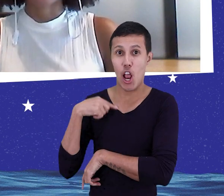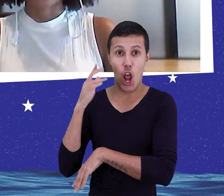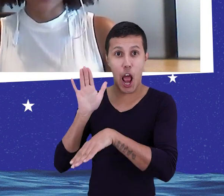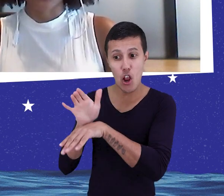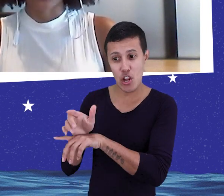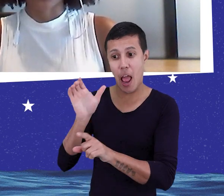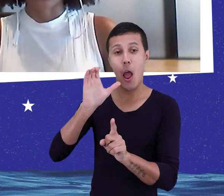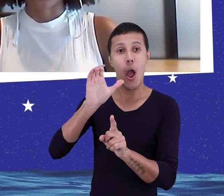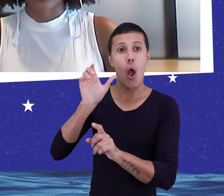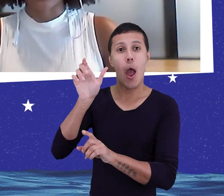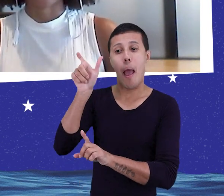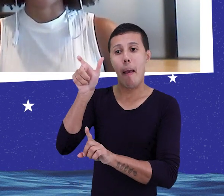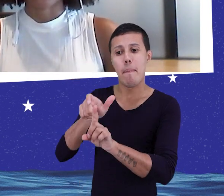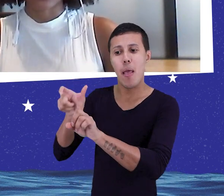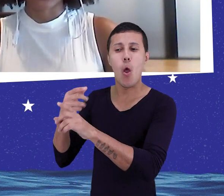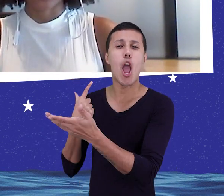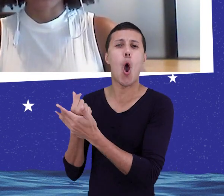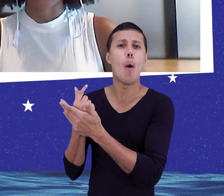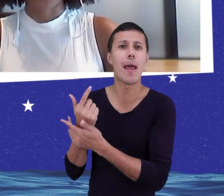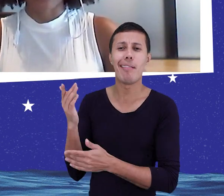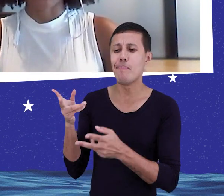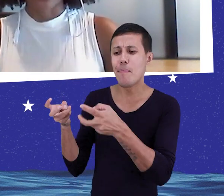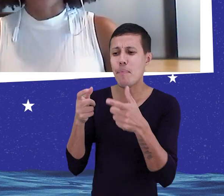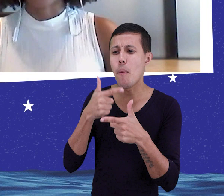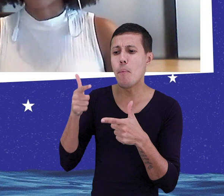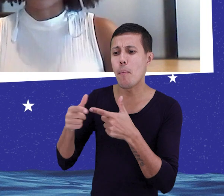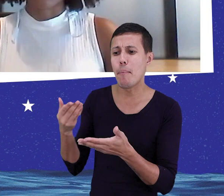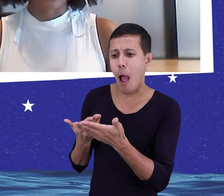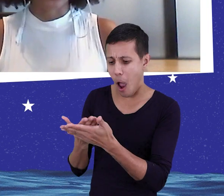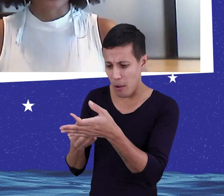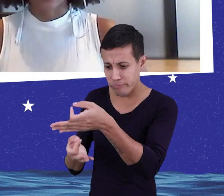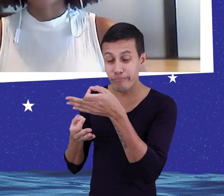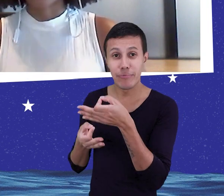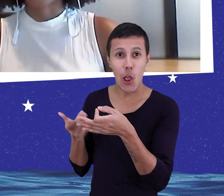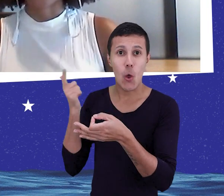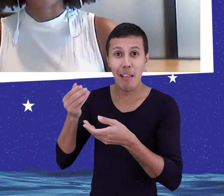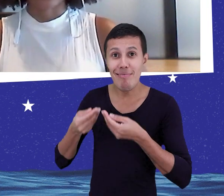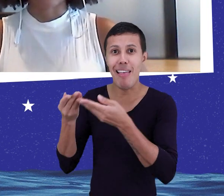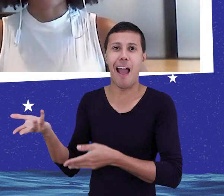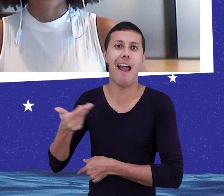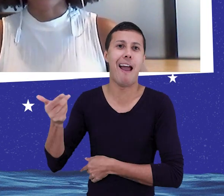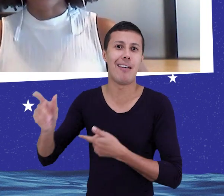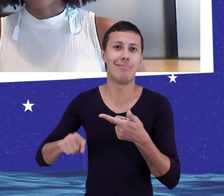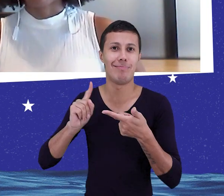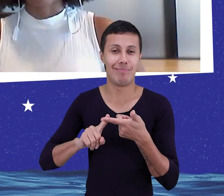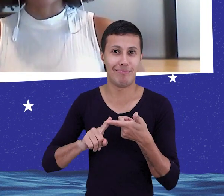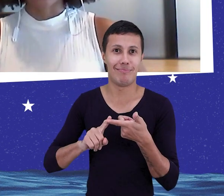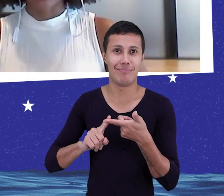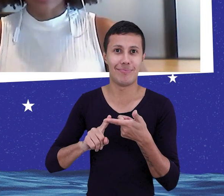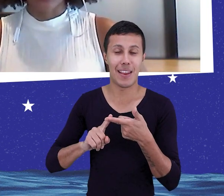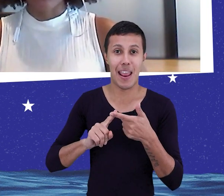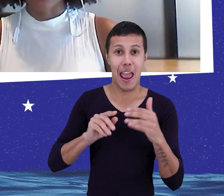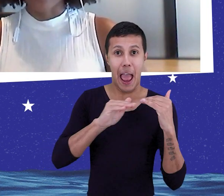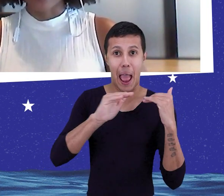consumidor a ter acesso às contas dele e conseguir identificar os problemas, a gente consegue entregar agilidade, a gente consegue entregar a